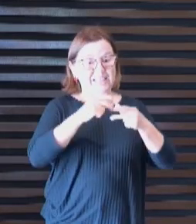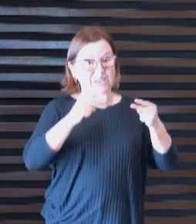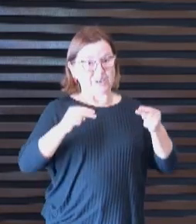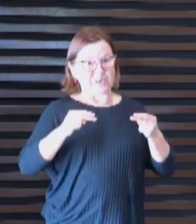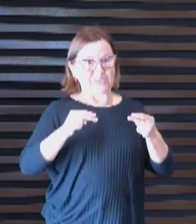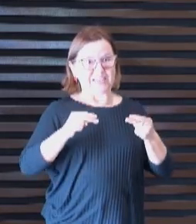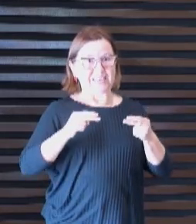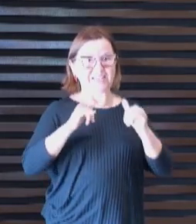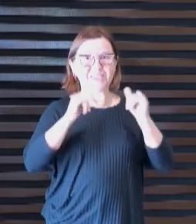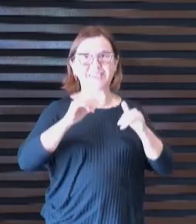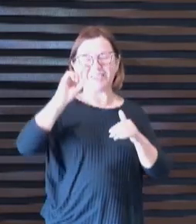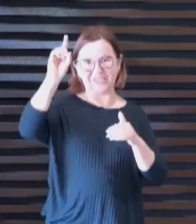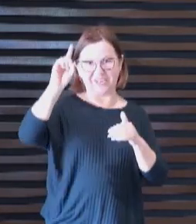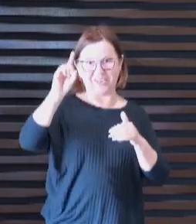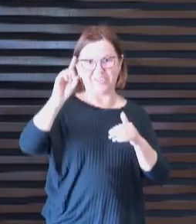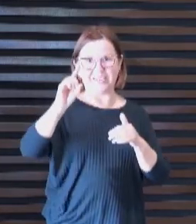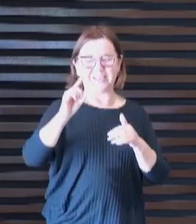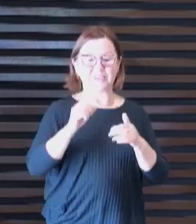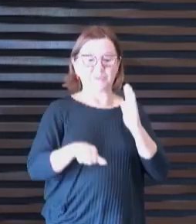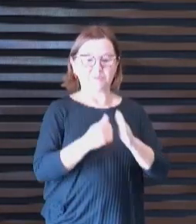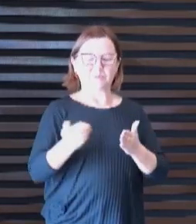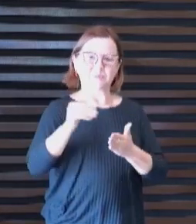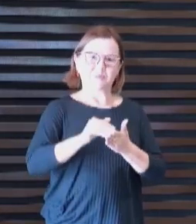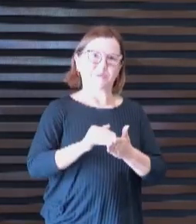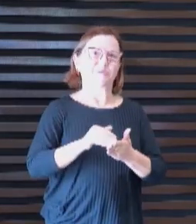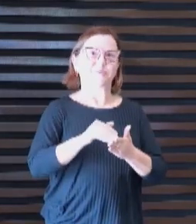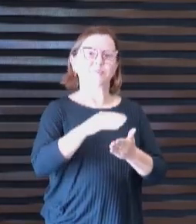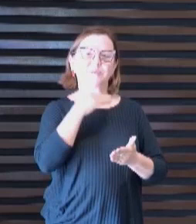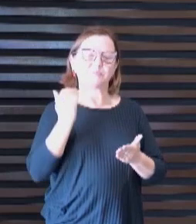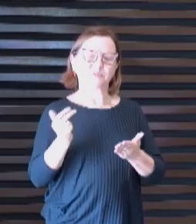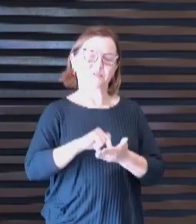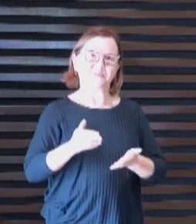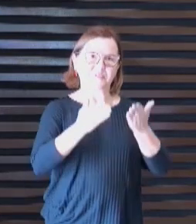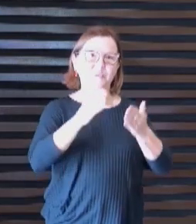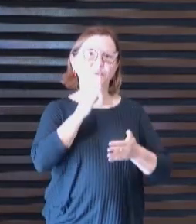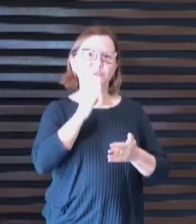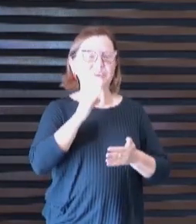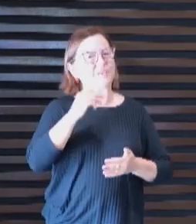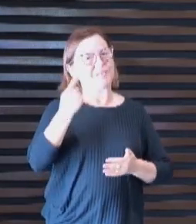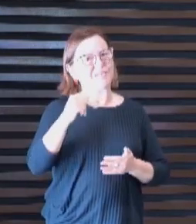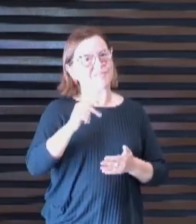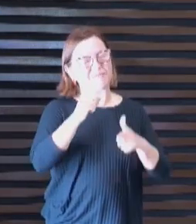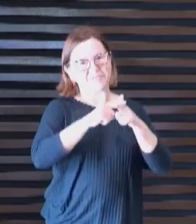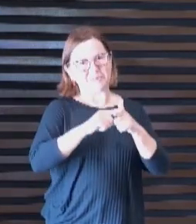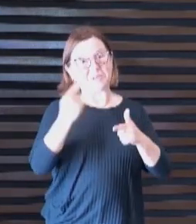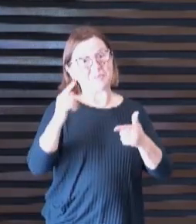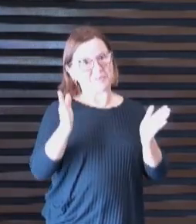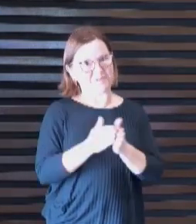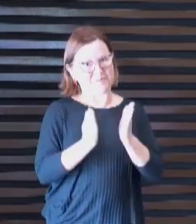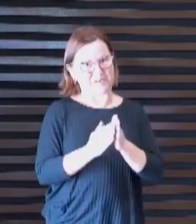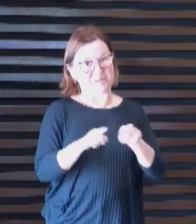esteve morto e tornou a viver. Conheço a tua tribulação, a tua pobreza, mas tu és